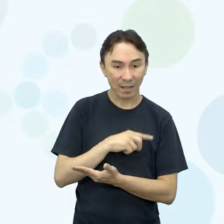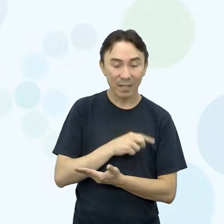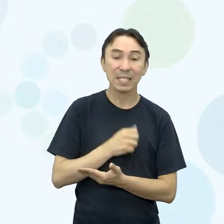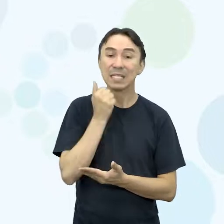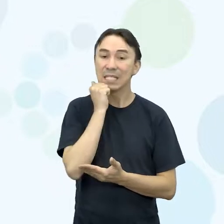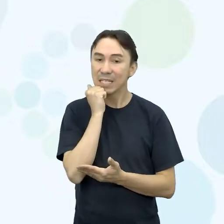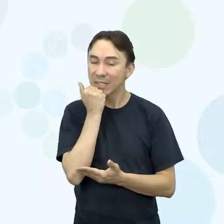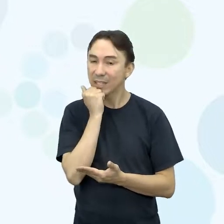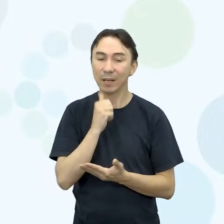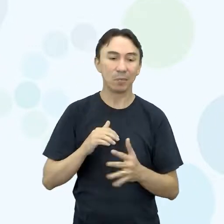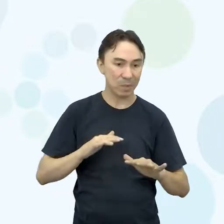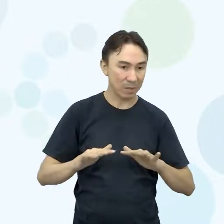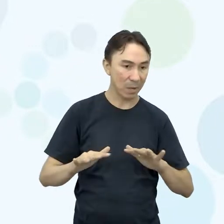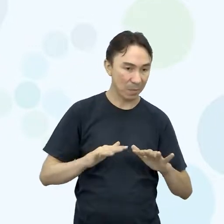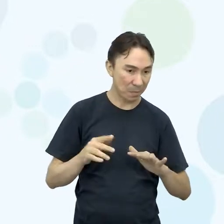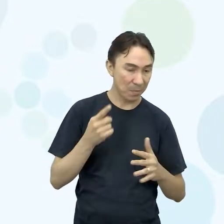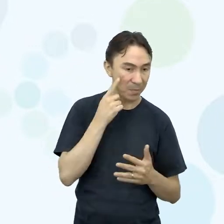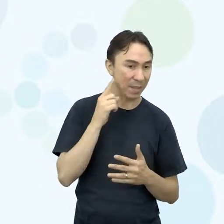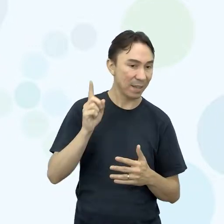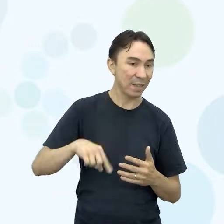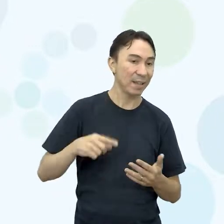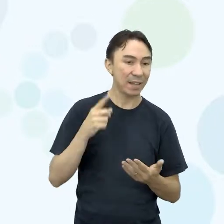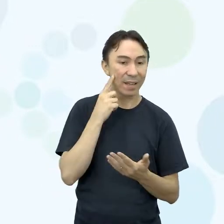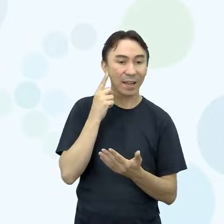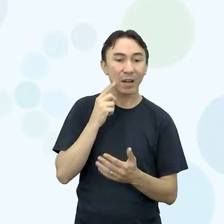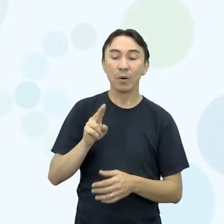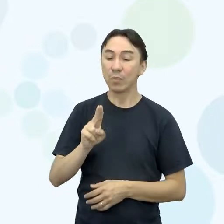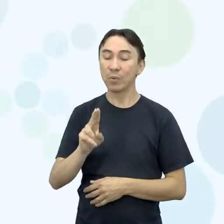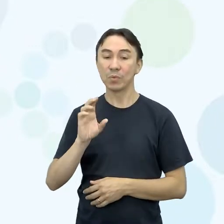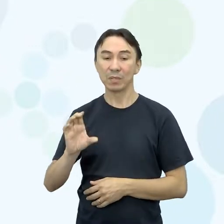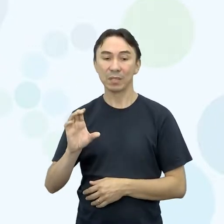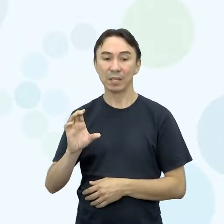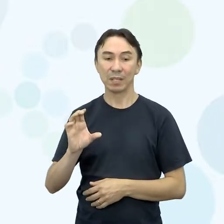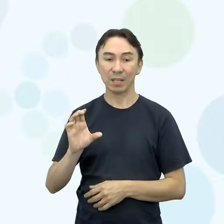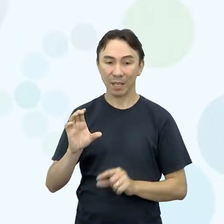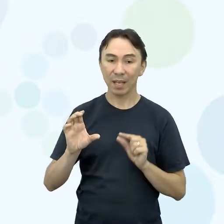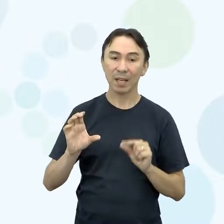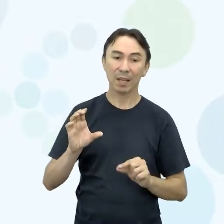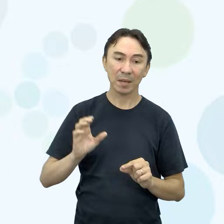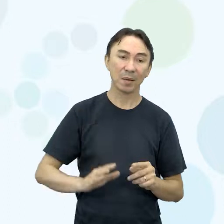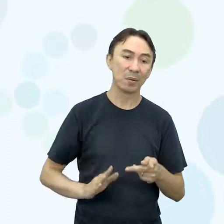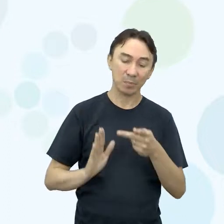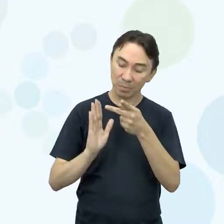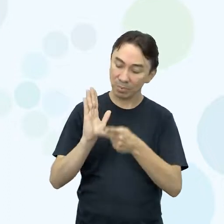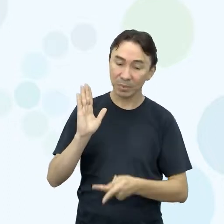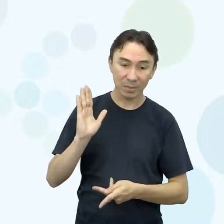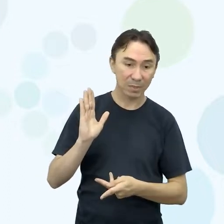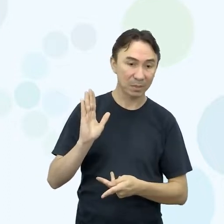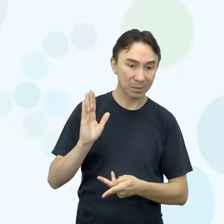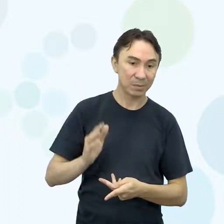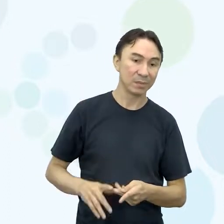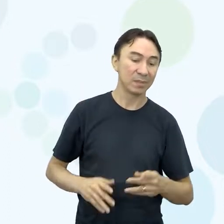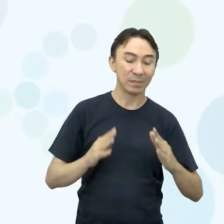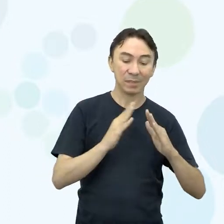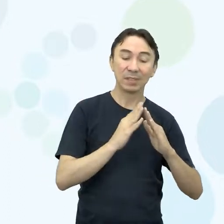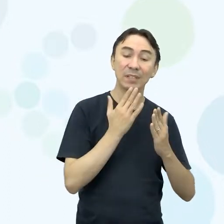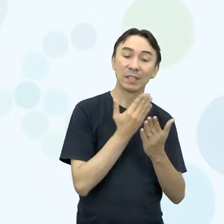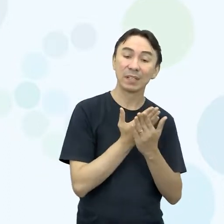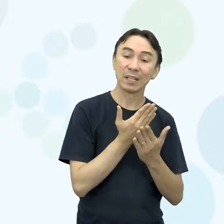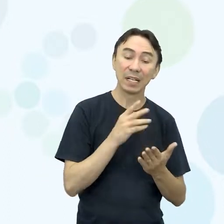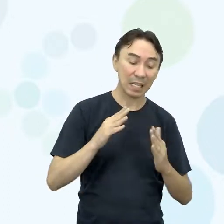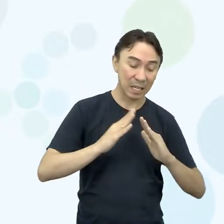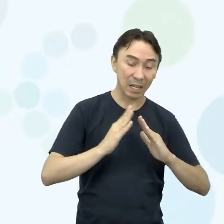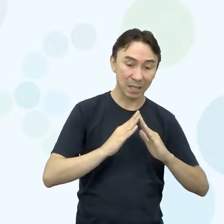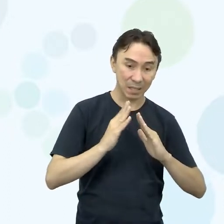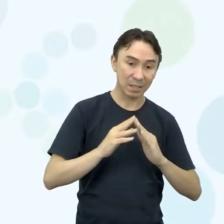Sustentável. Aí que a gente vai ver, ao decorrer do tempo, como que a gente consegue trabalhar isso de diferentes formas, né? Que já está ali dizendo,